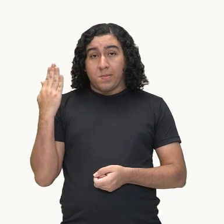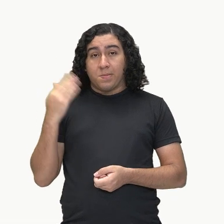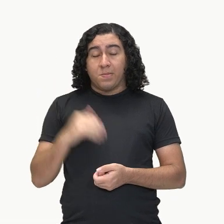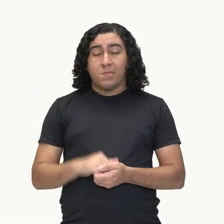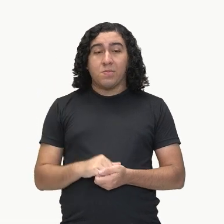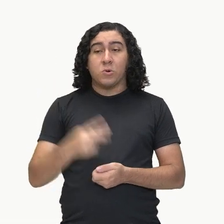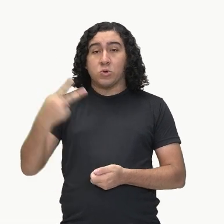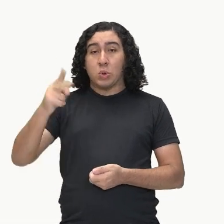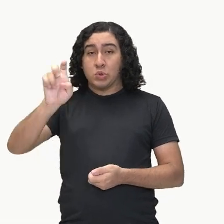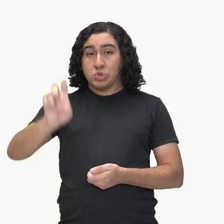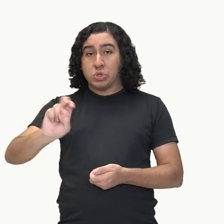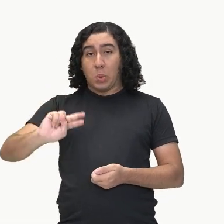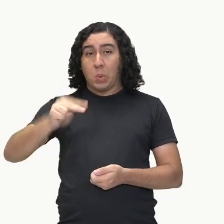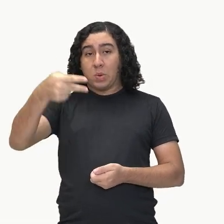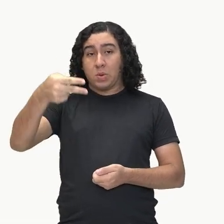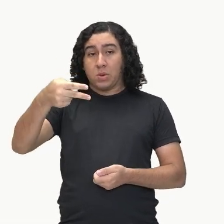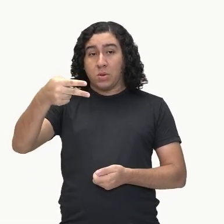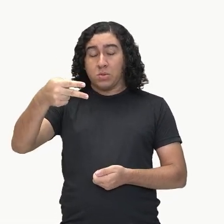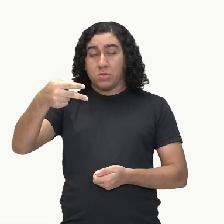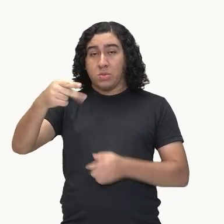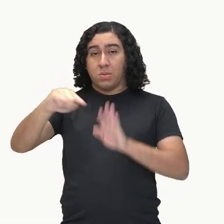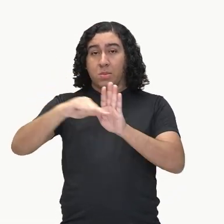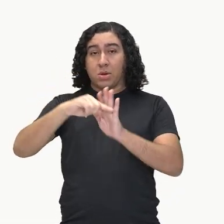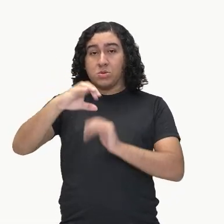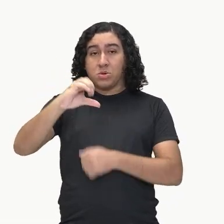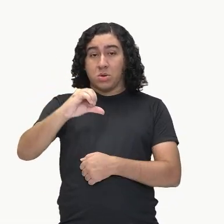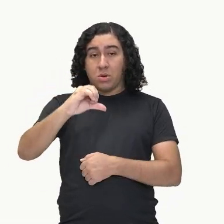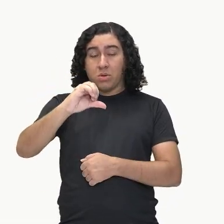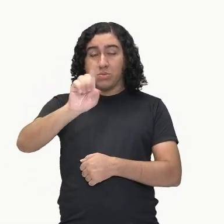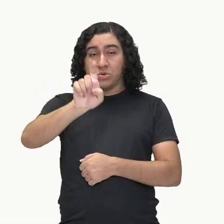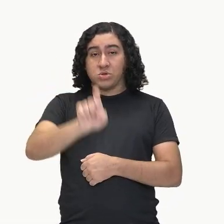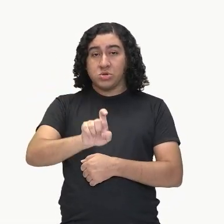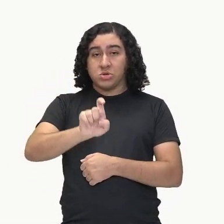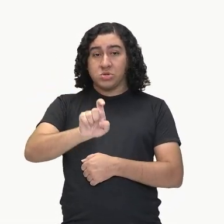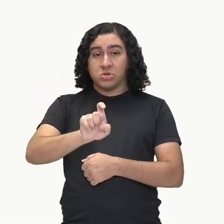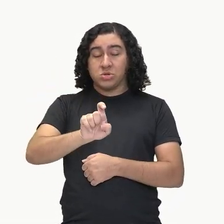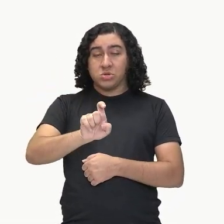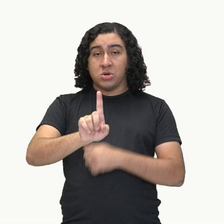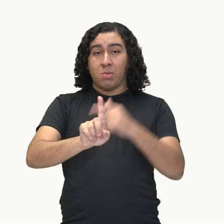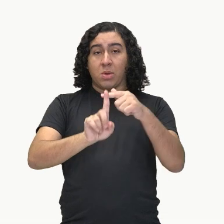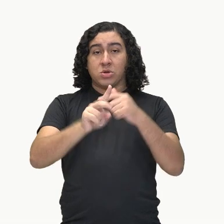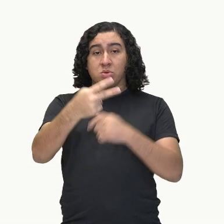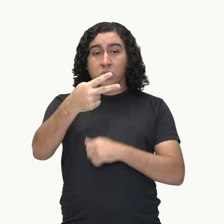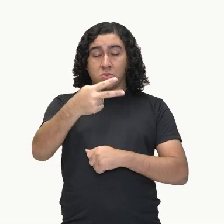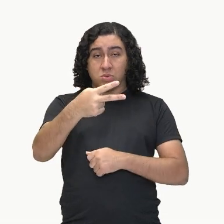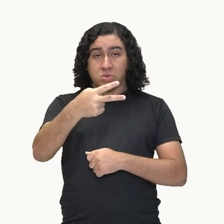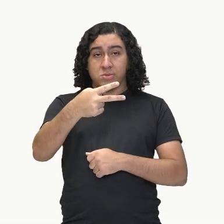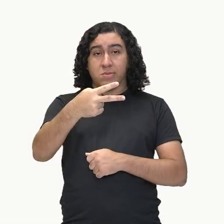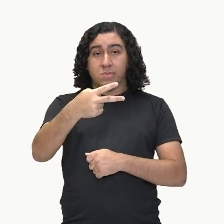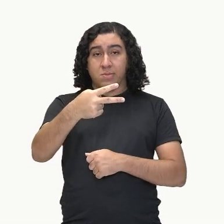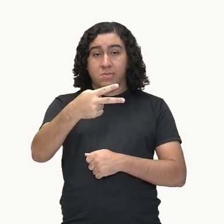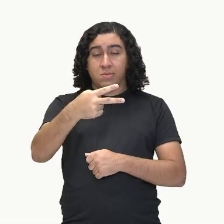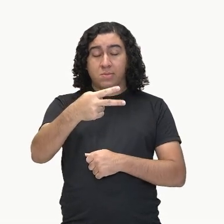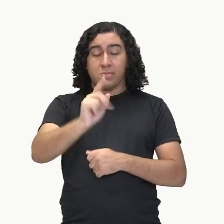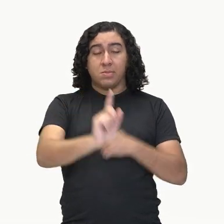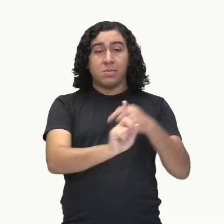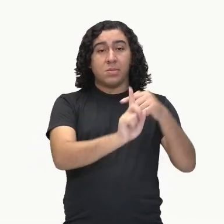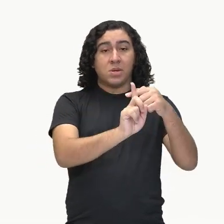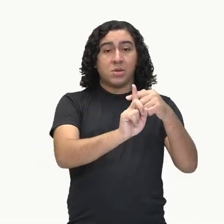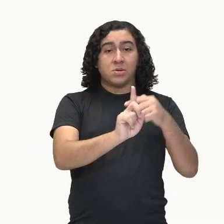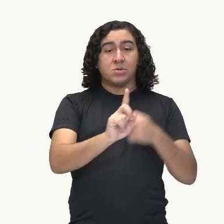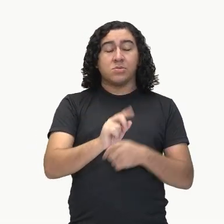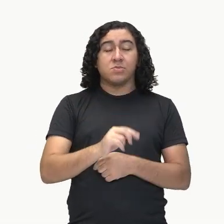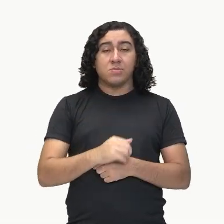2x ao quadrado menos 9x mais 2 mais